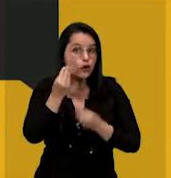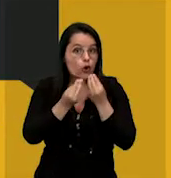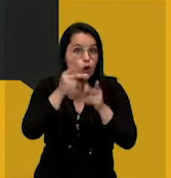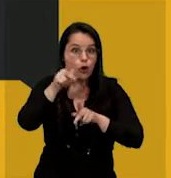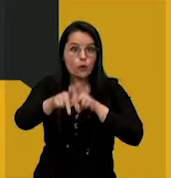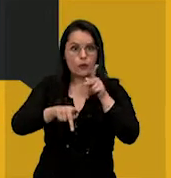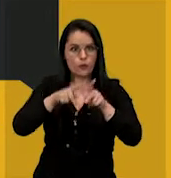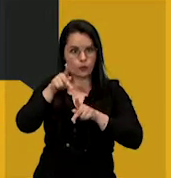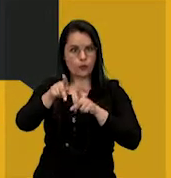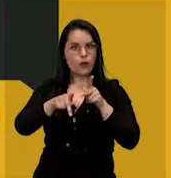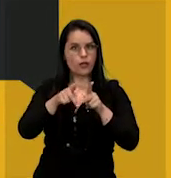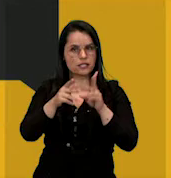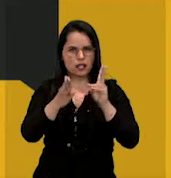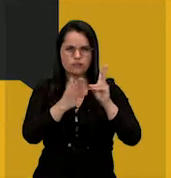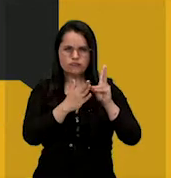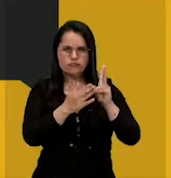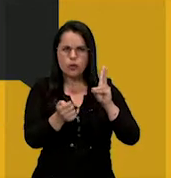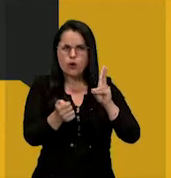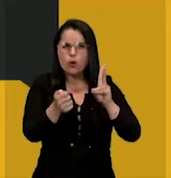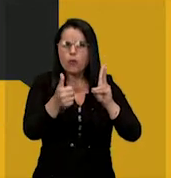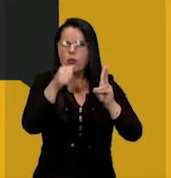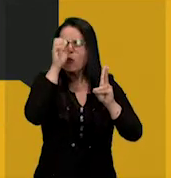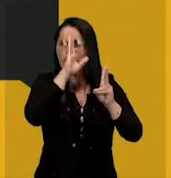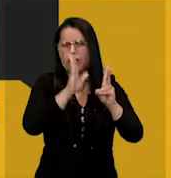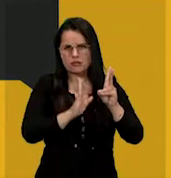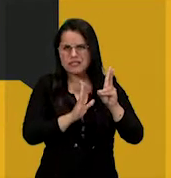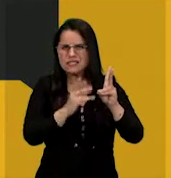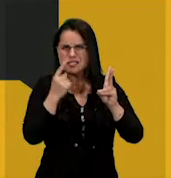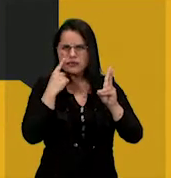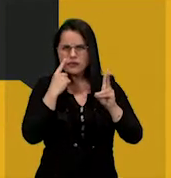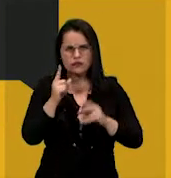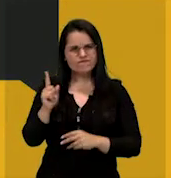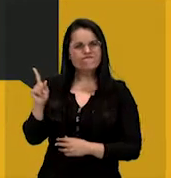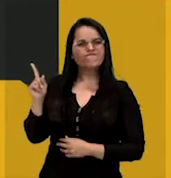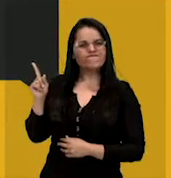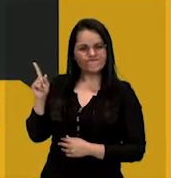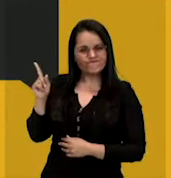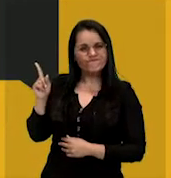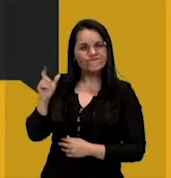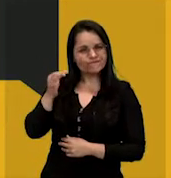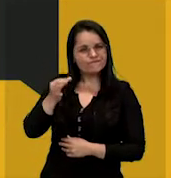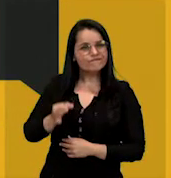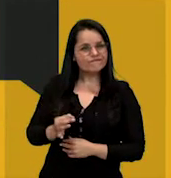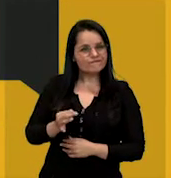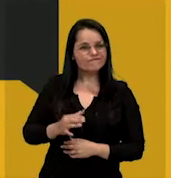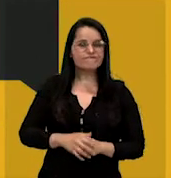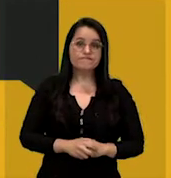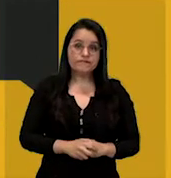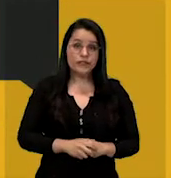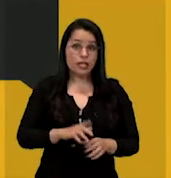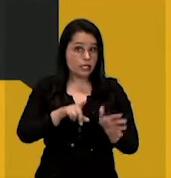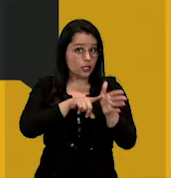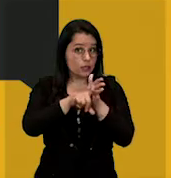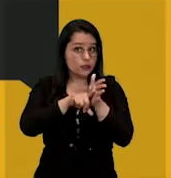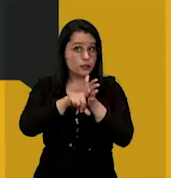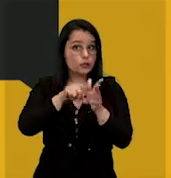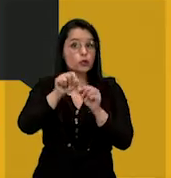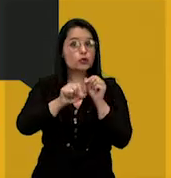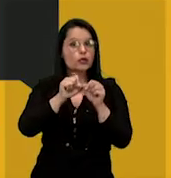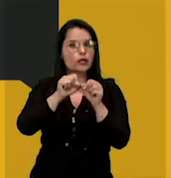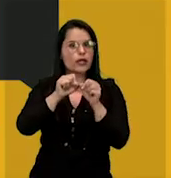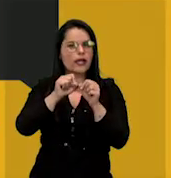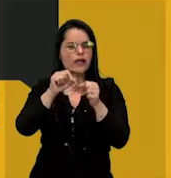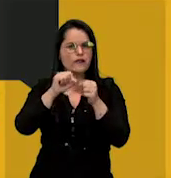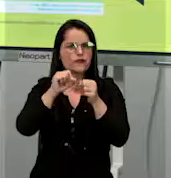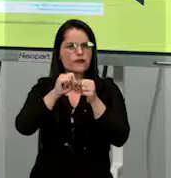população indígena está bem precária no Brasil? Bem pouquinha? Exatamente. Essa pesquisa foi uma pesquisa feita no